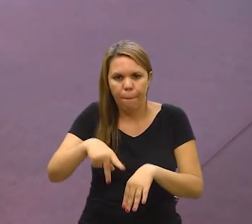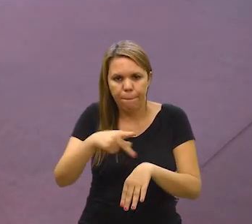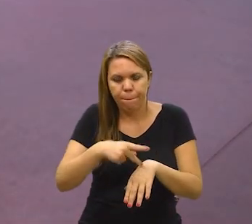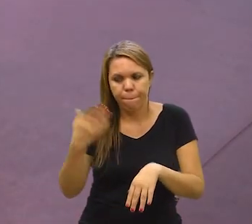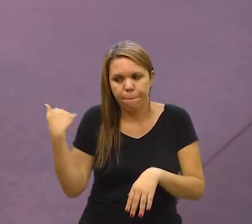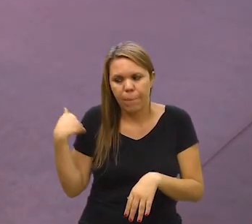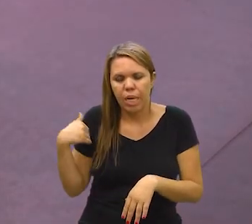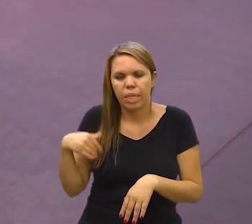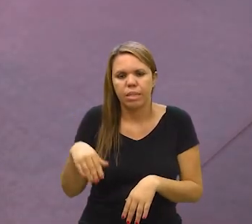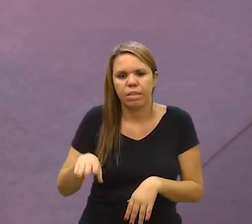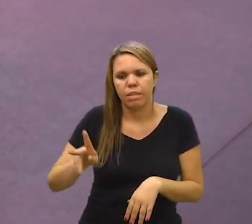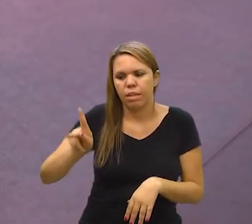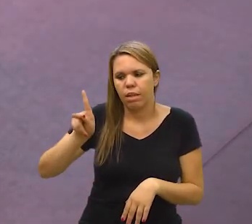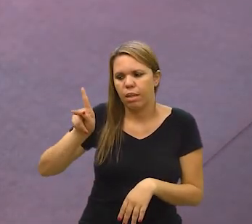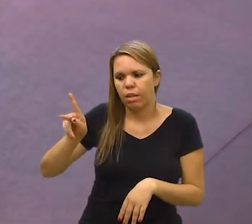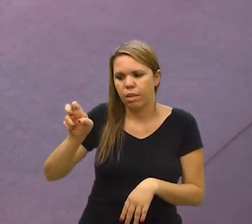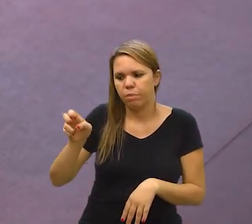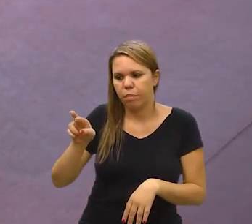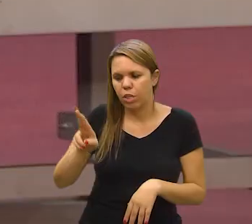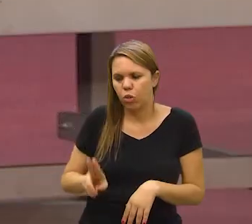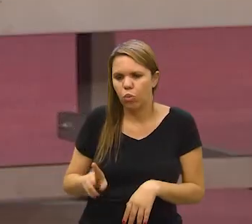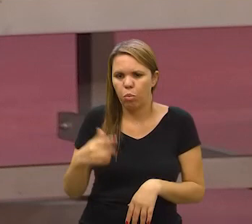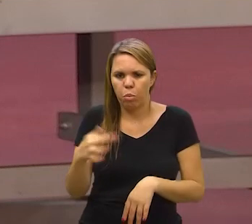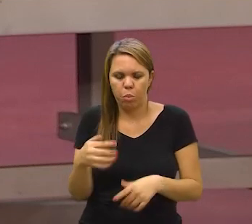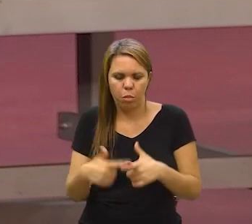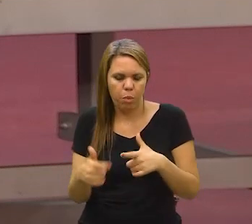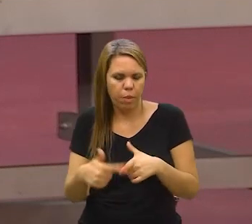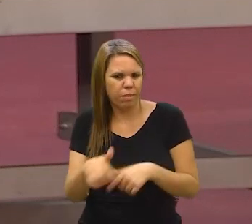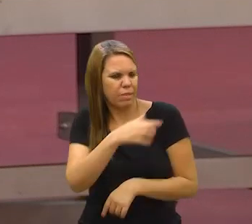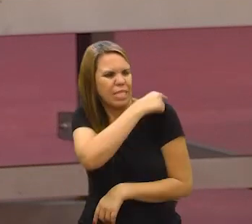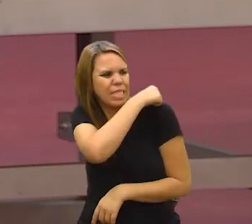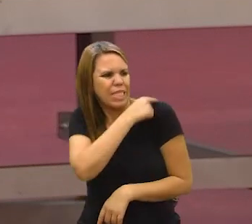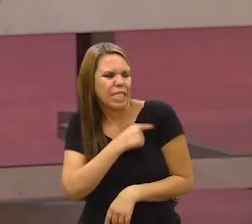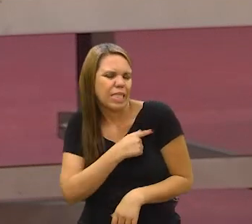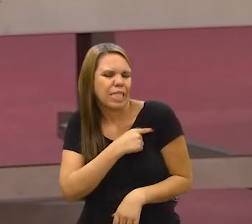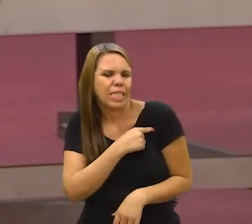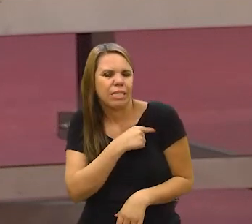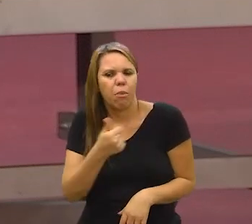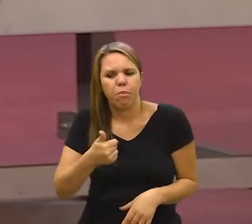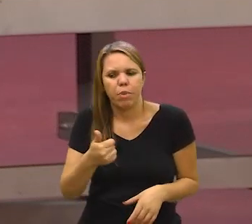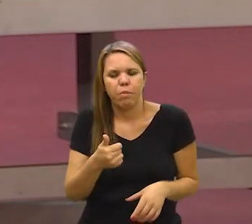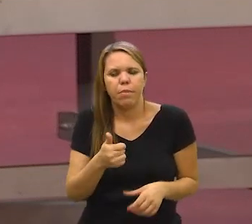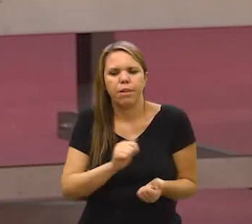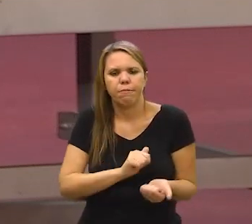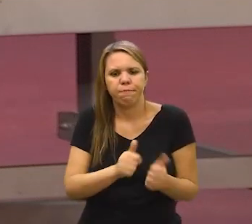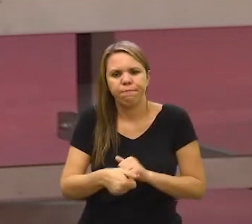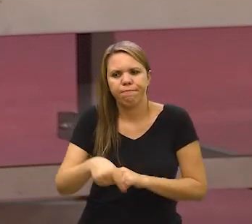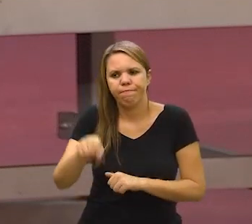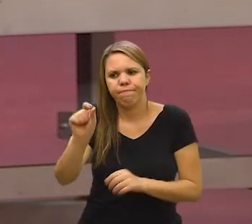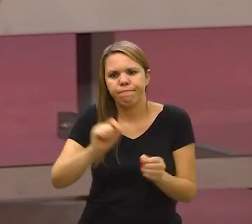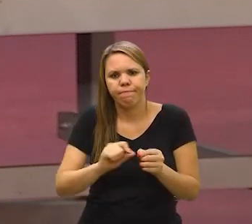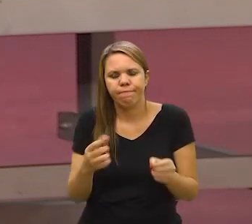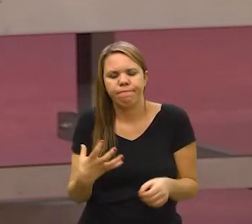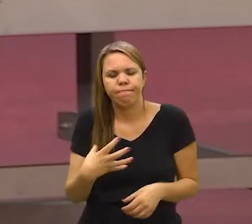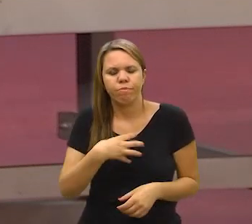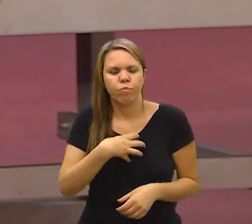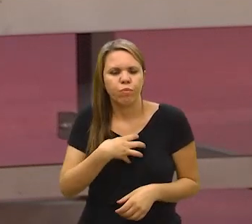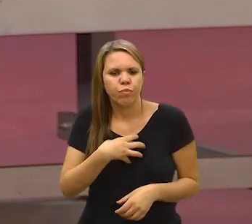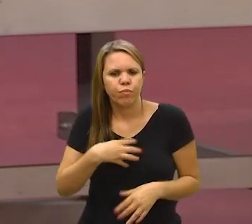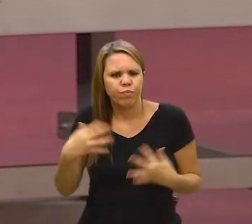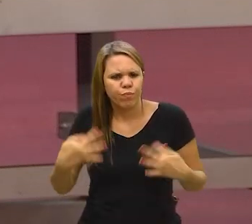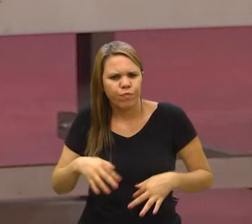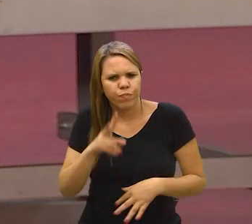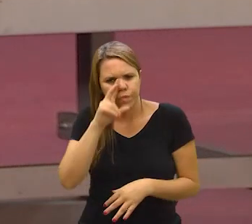um problema no ombro, na semifinal por equipes. No primeiro jogo, que era o jogo de dupla, fui fazer um ataque e senti uma dor